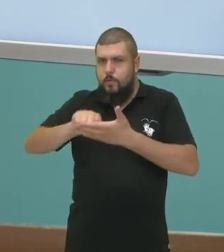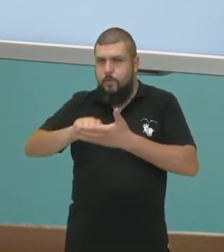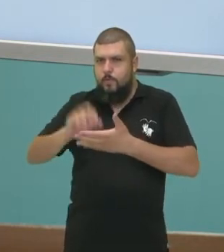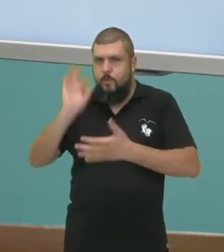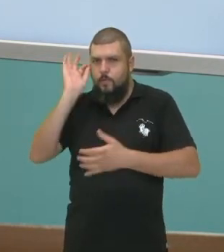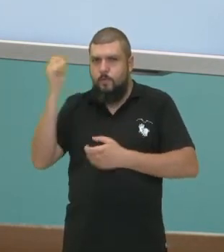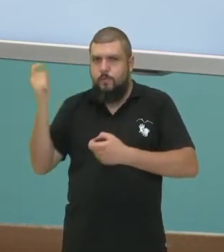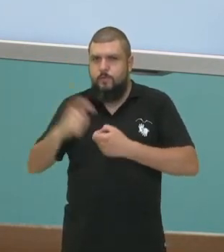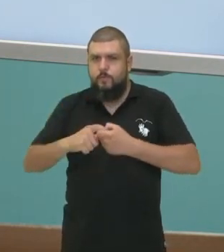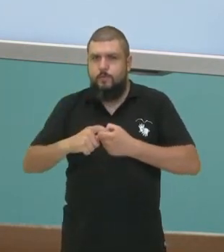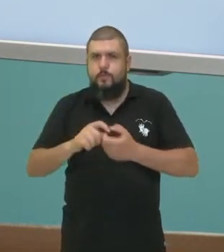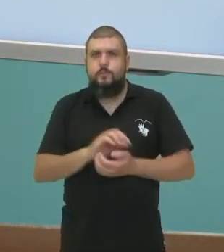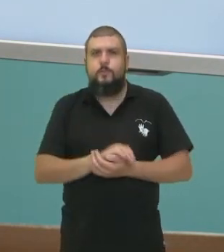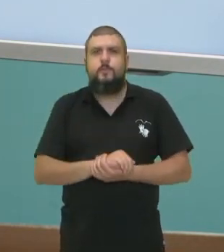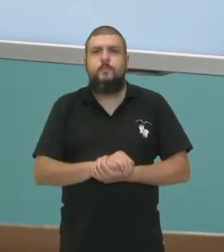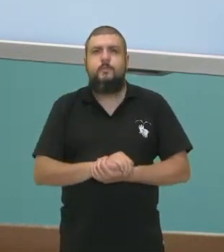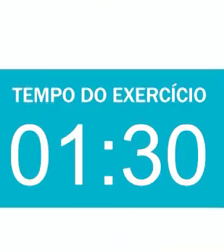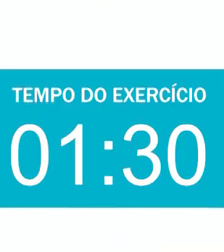já volta, hein?